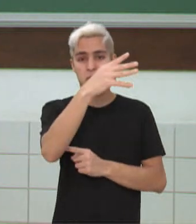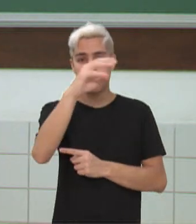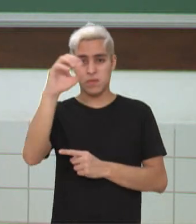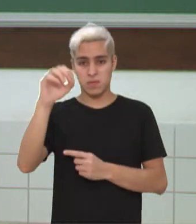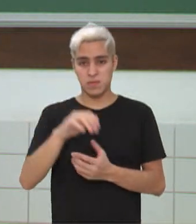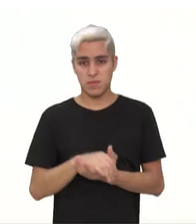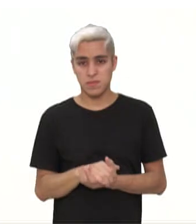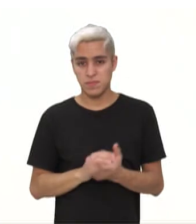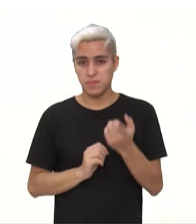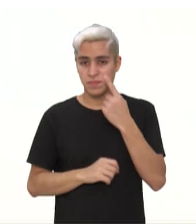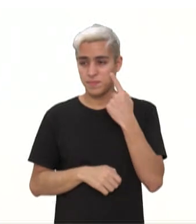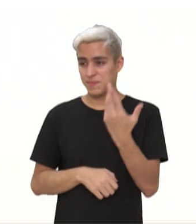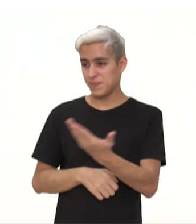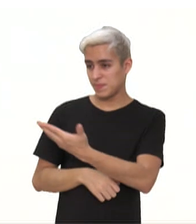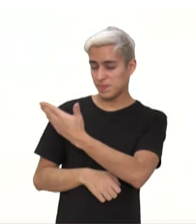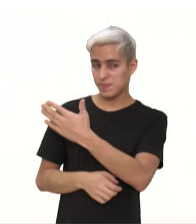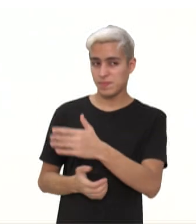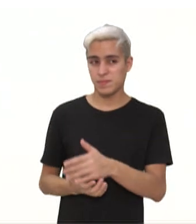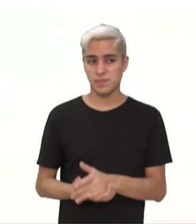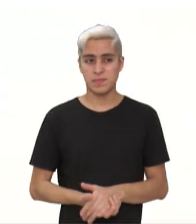Na tela,